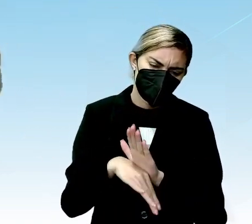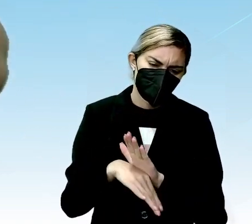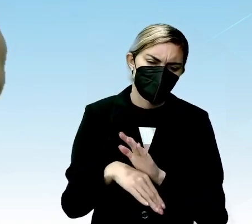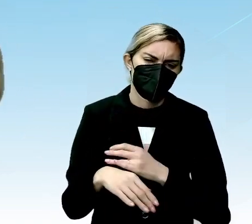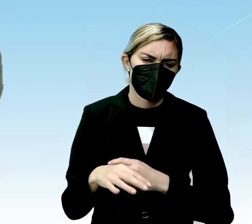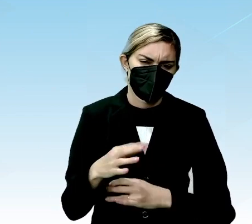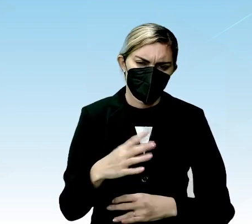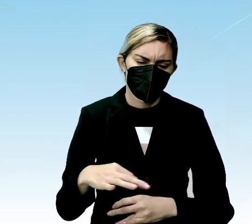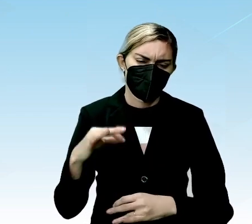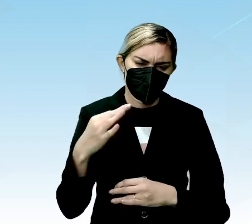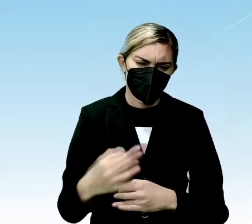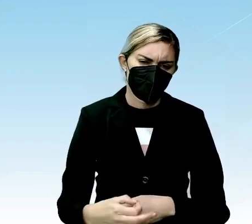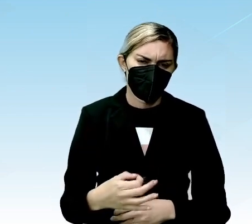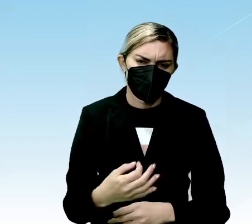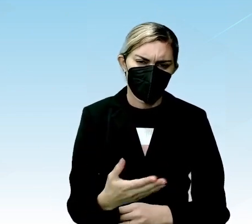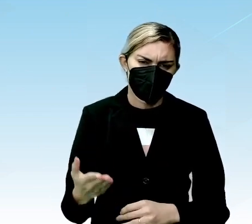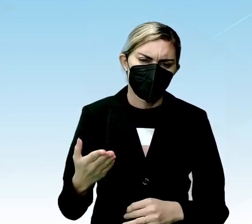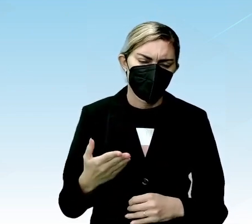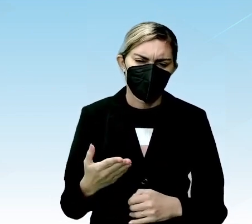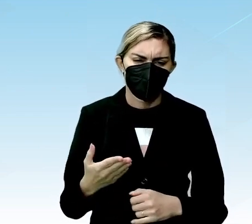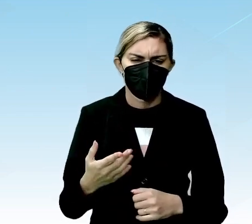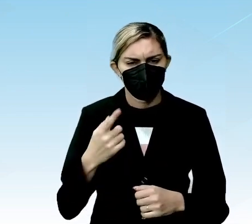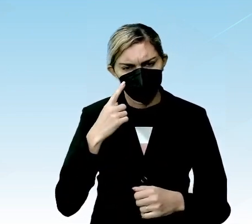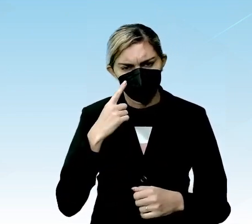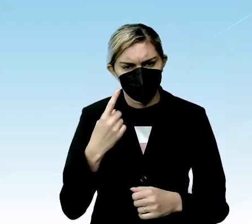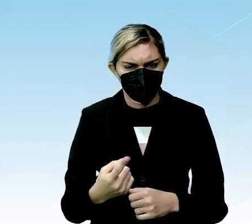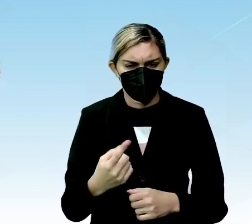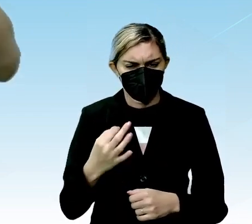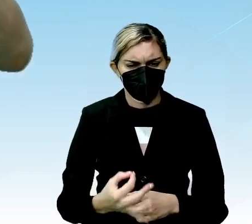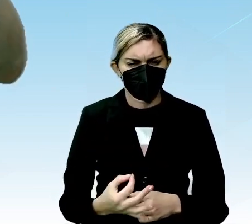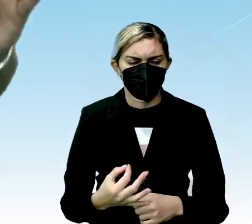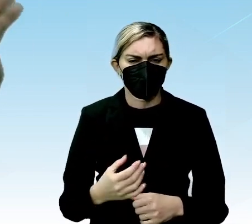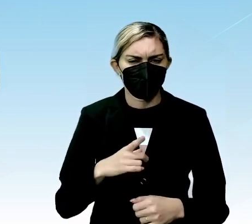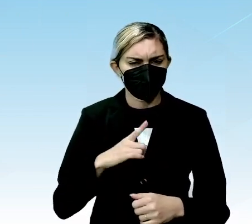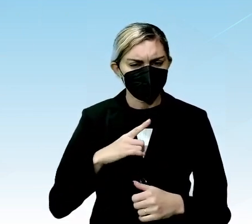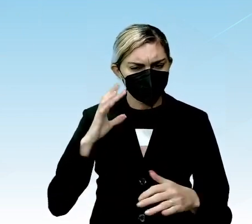vimos justamente essa questão, certo? Que é